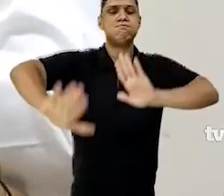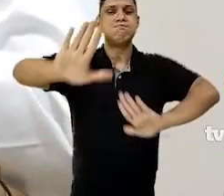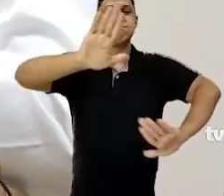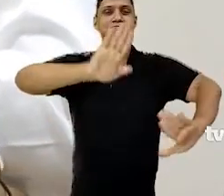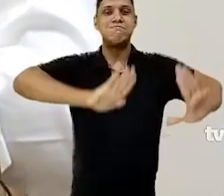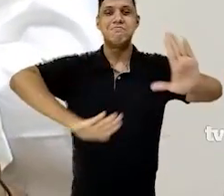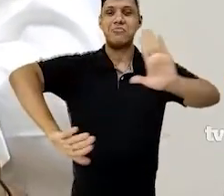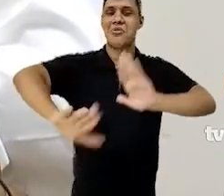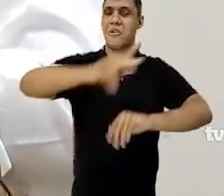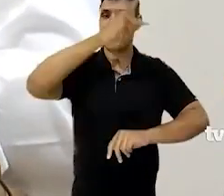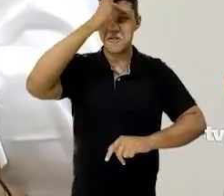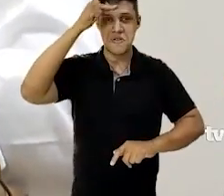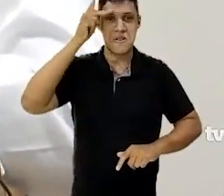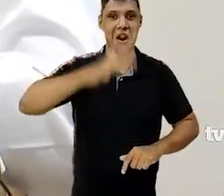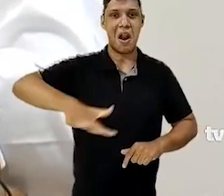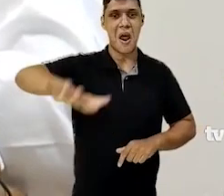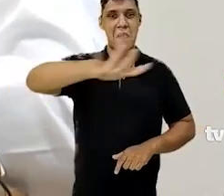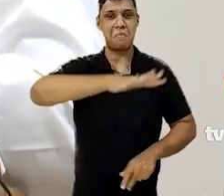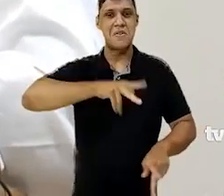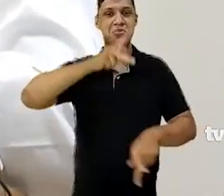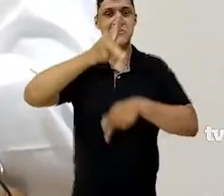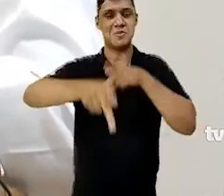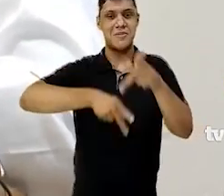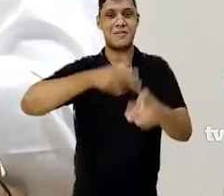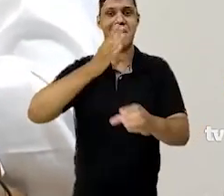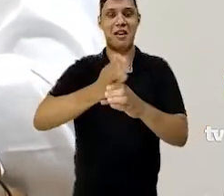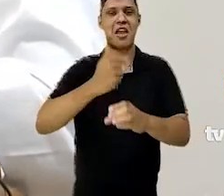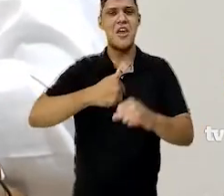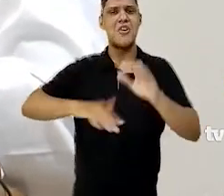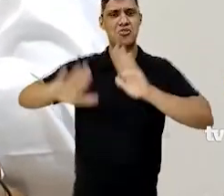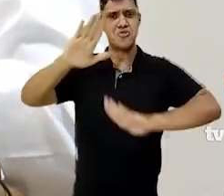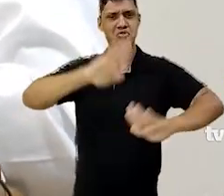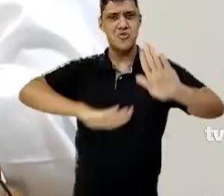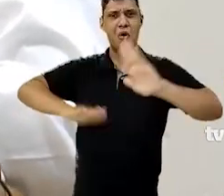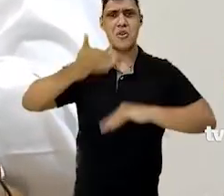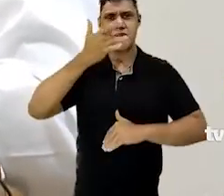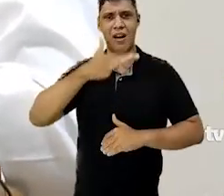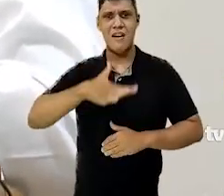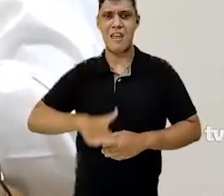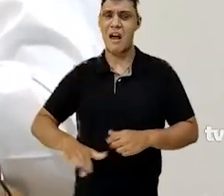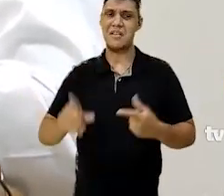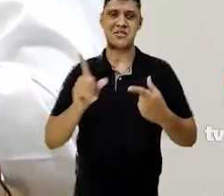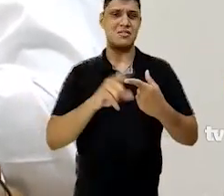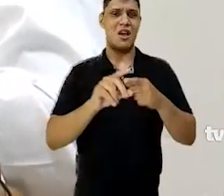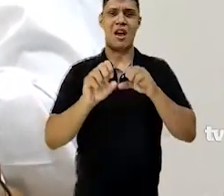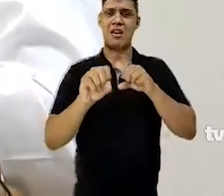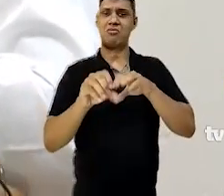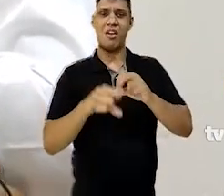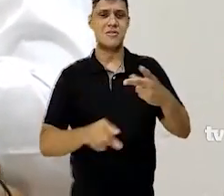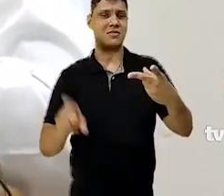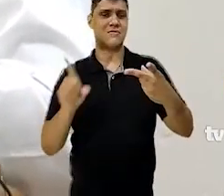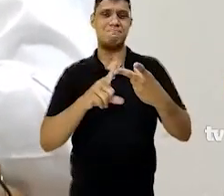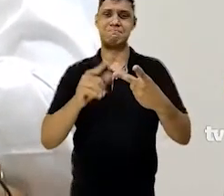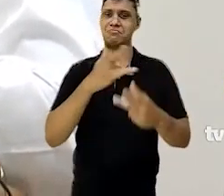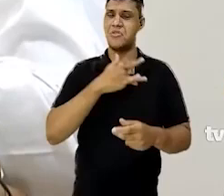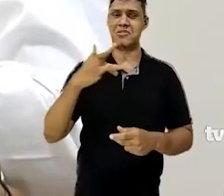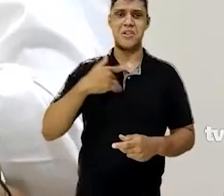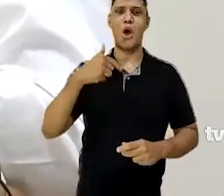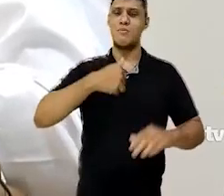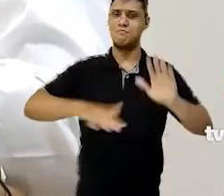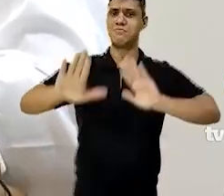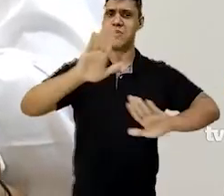da nossa gente, eu estou cuidando das crianças, seja na educação e na saúde. E por falar